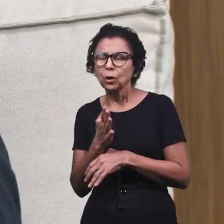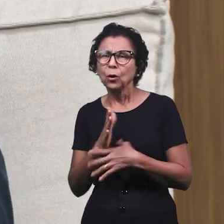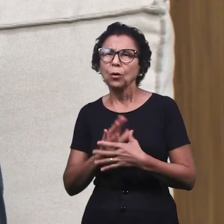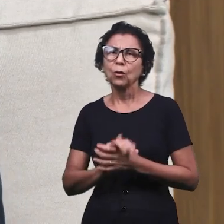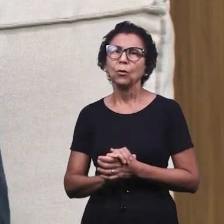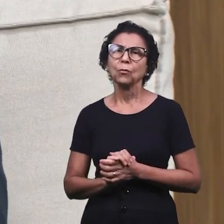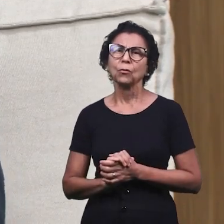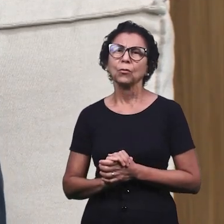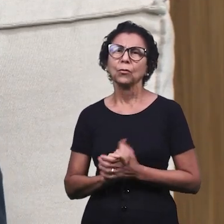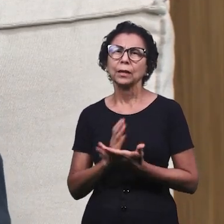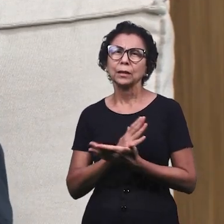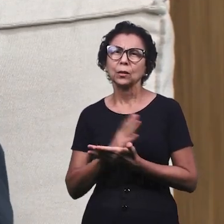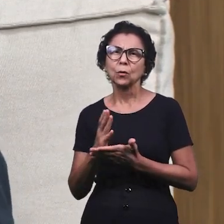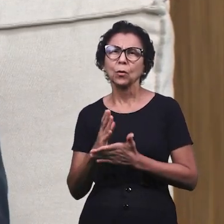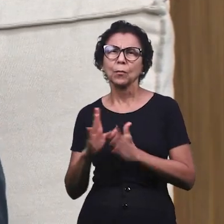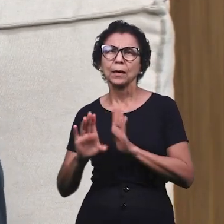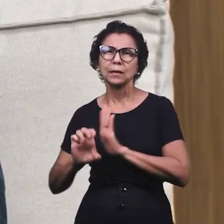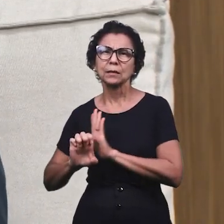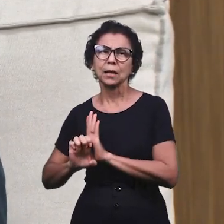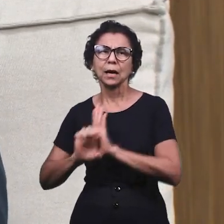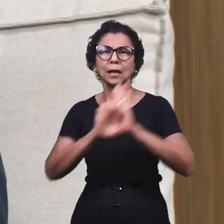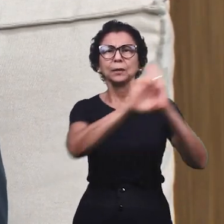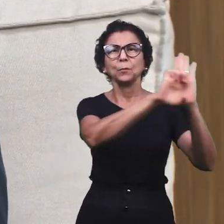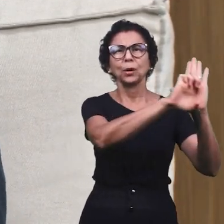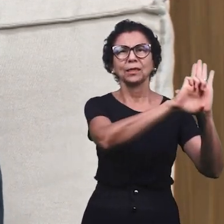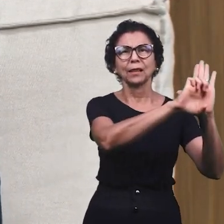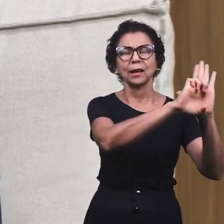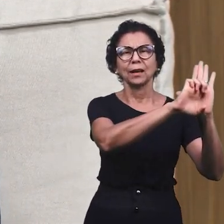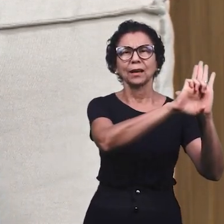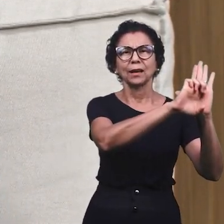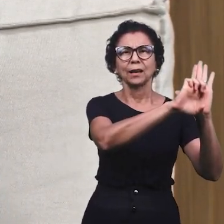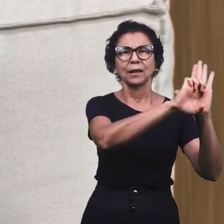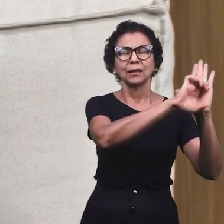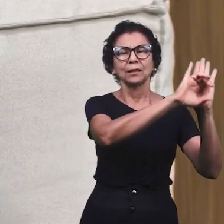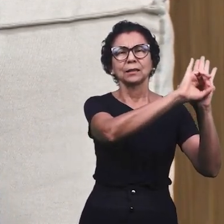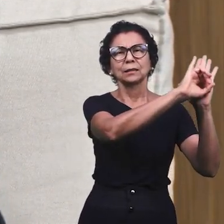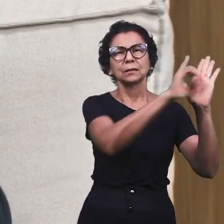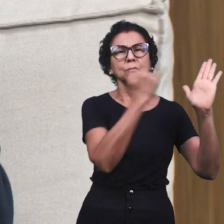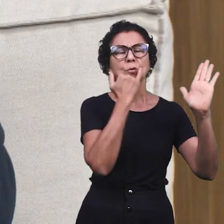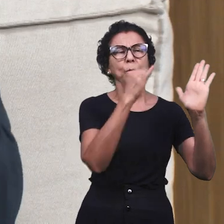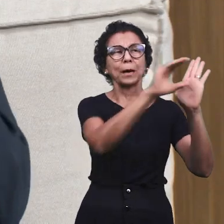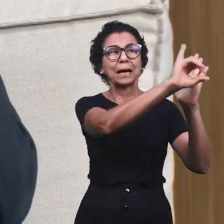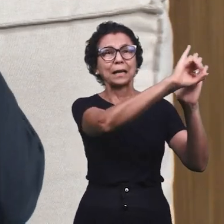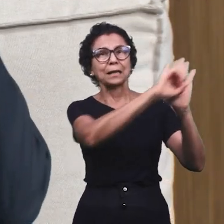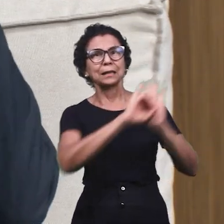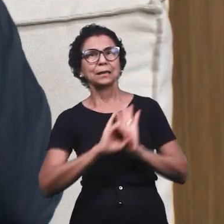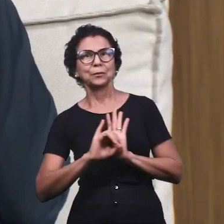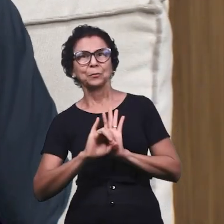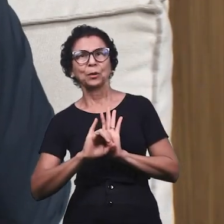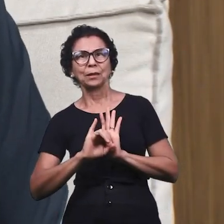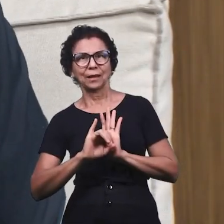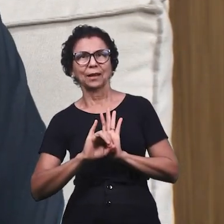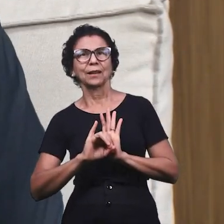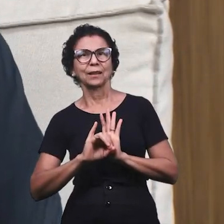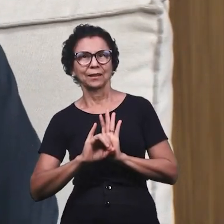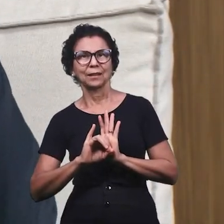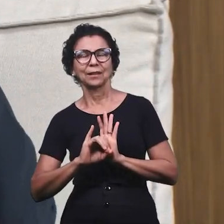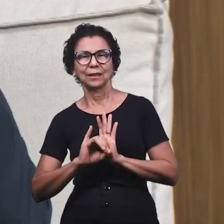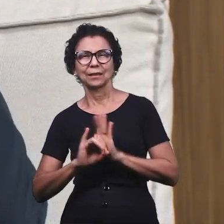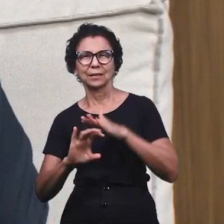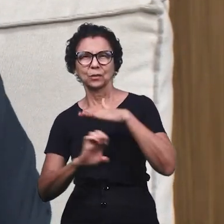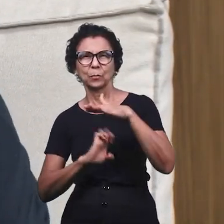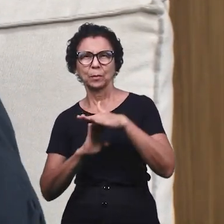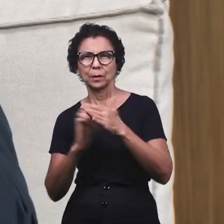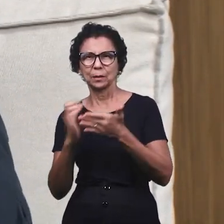minha hora de importar. Aí na hora que a gente pega as documentações, ele não fez a integralização de capital quando ele abriu